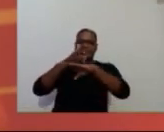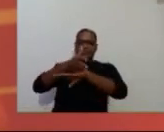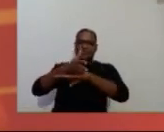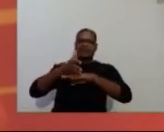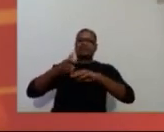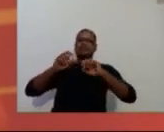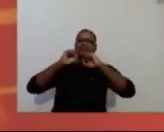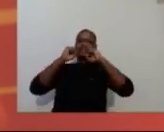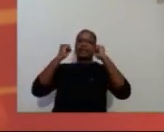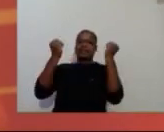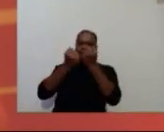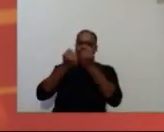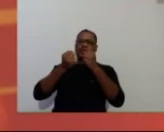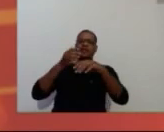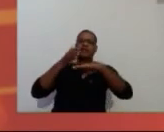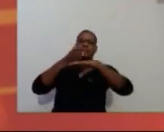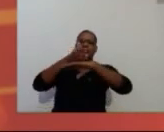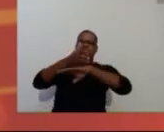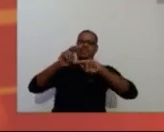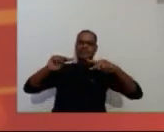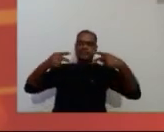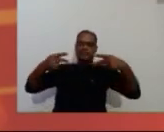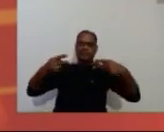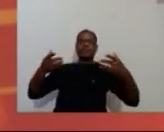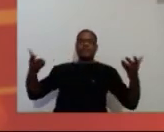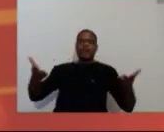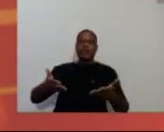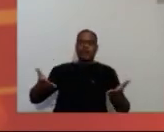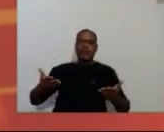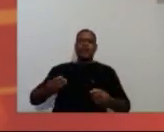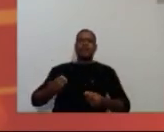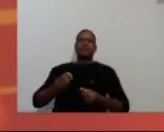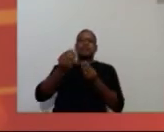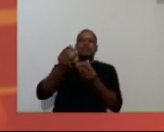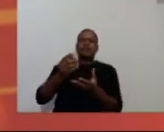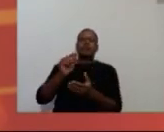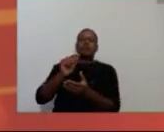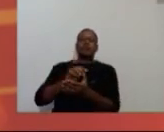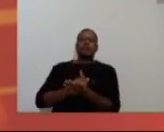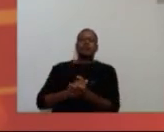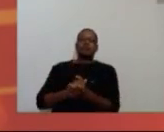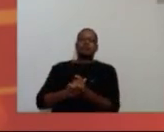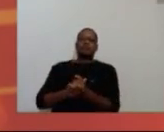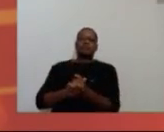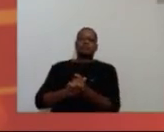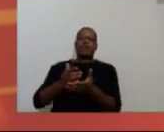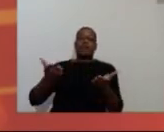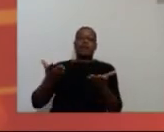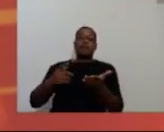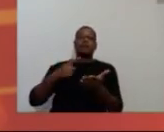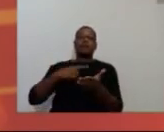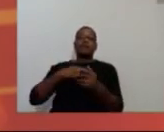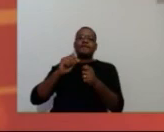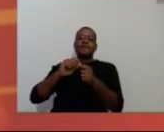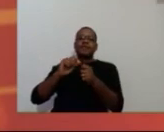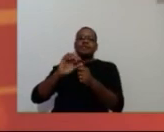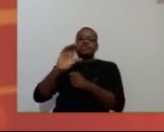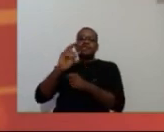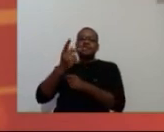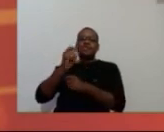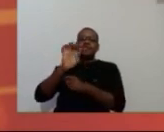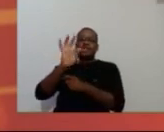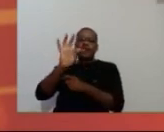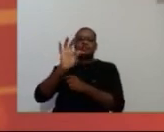disponibilizando, neste momento, no chat de perguntas e respostas, o formulário para sua inscrição.